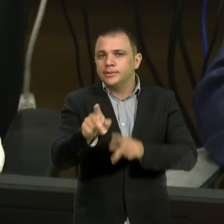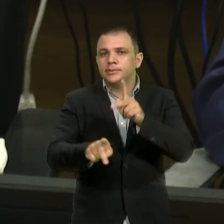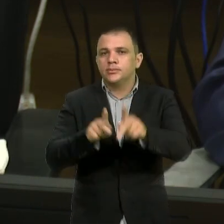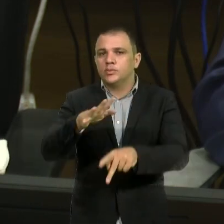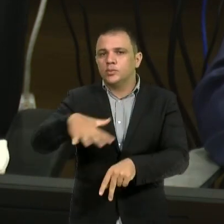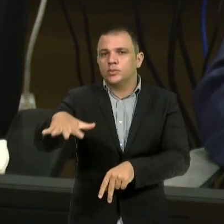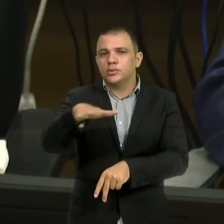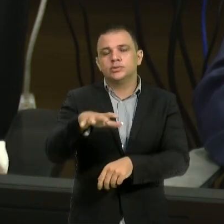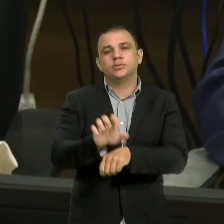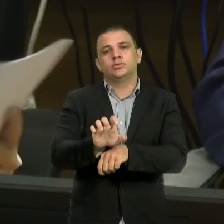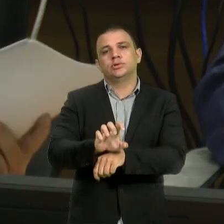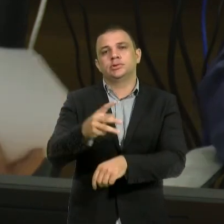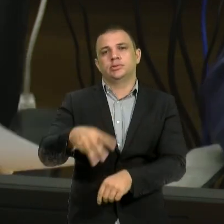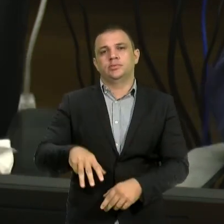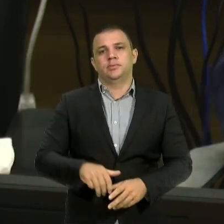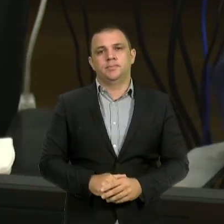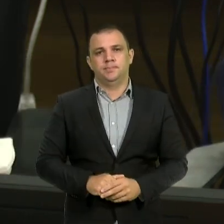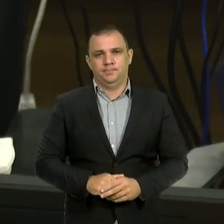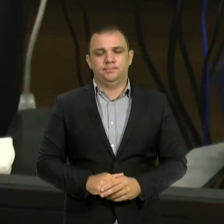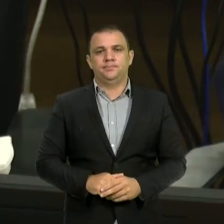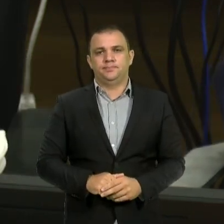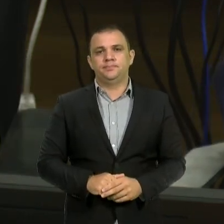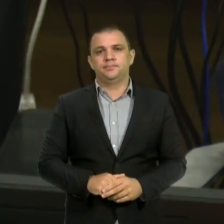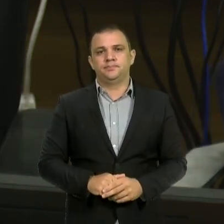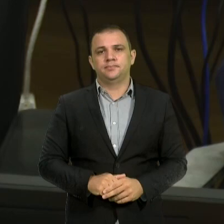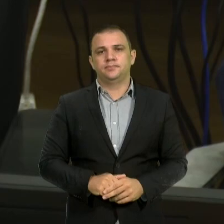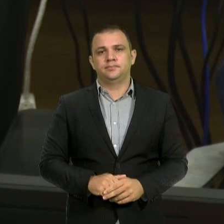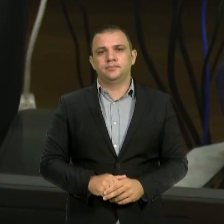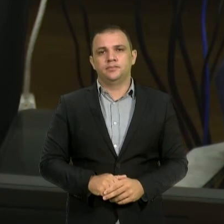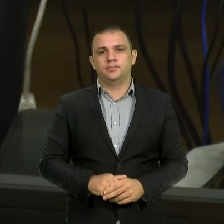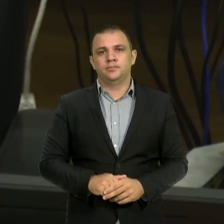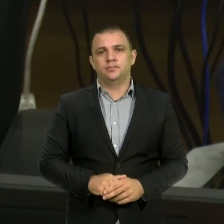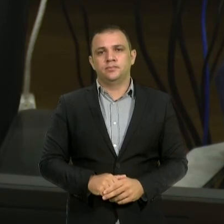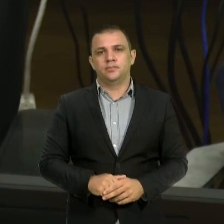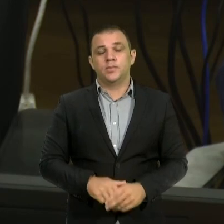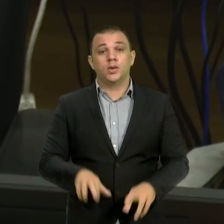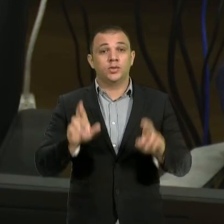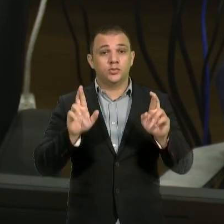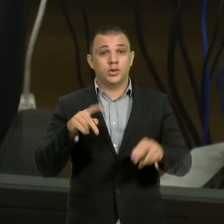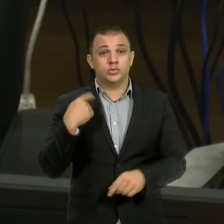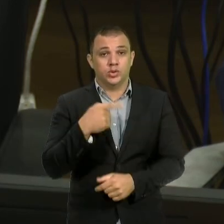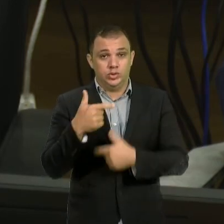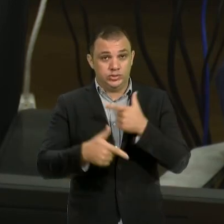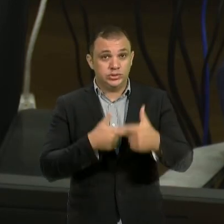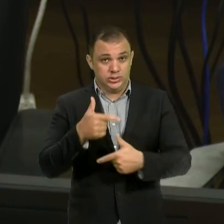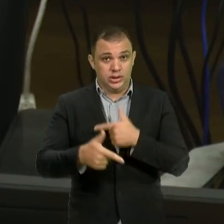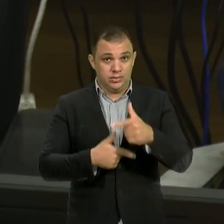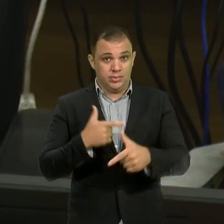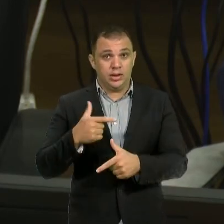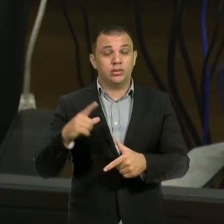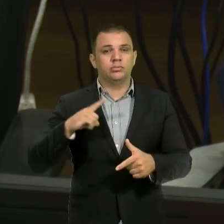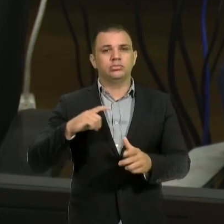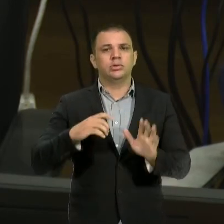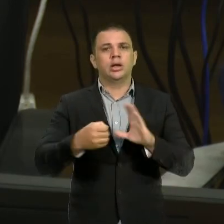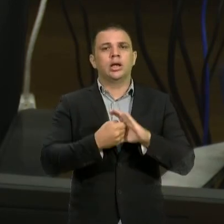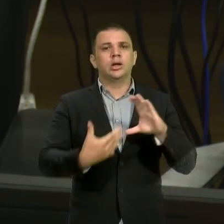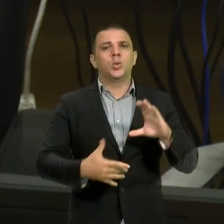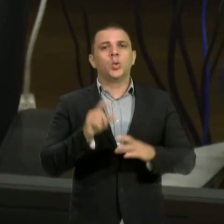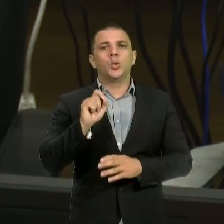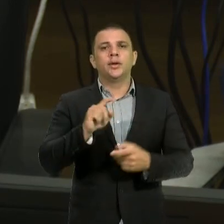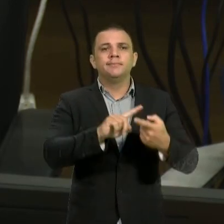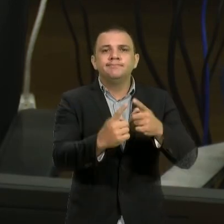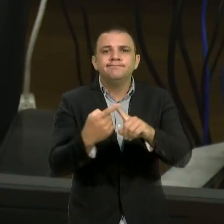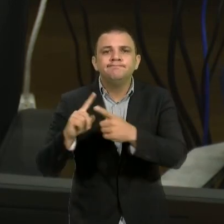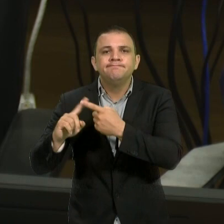Maranhão. Que nosso trabalho seja marcado pelo entendimento, que por